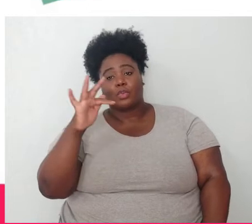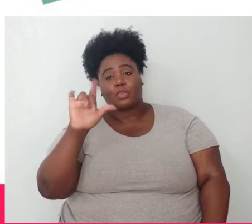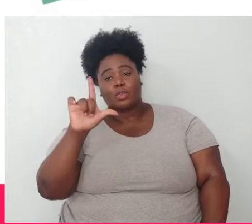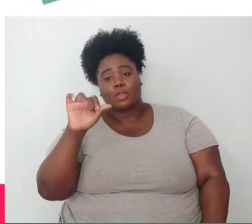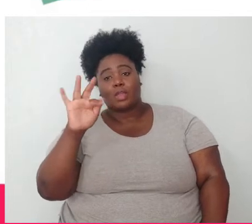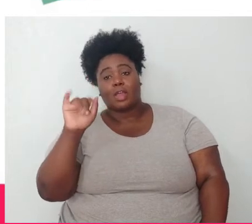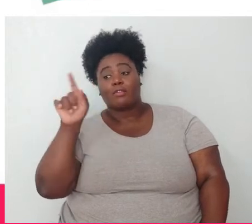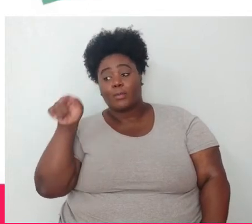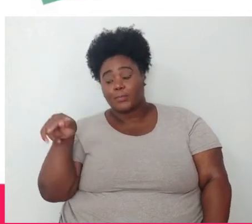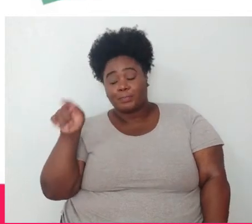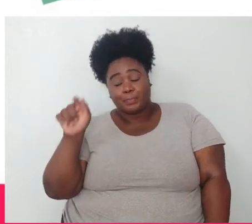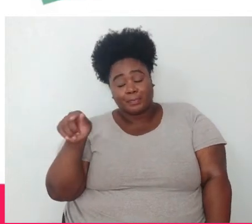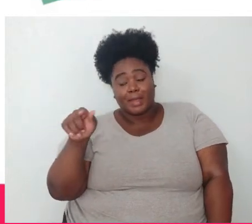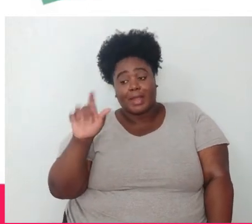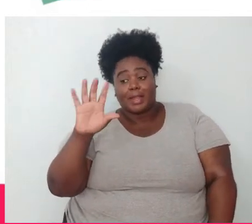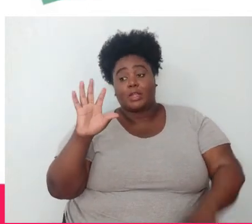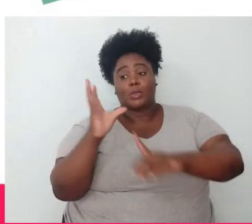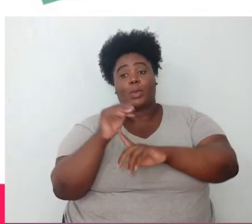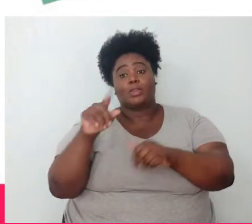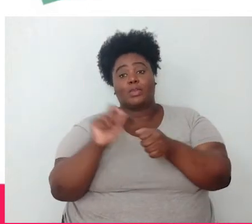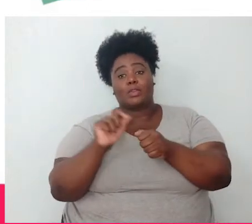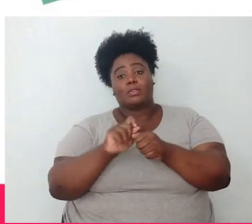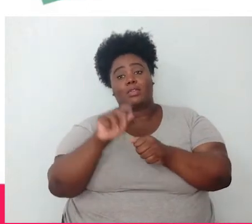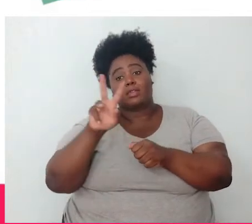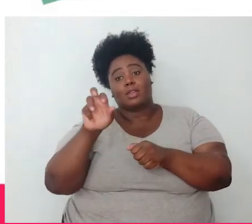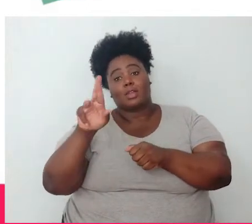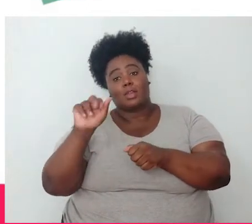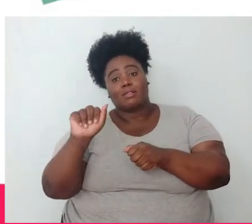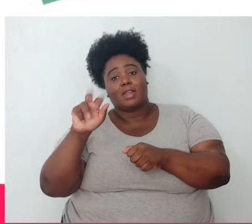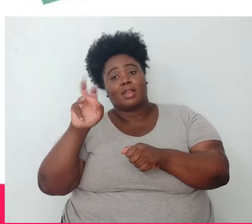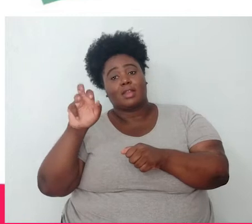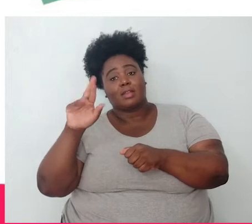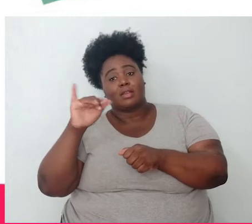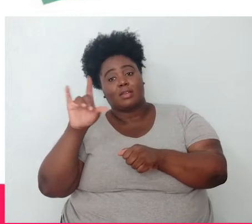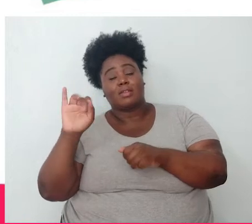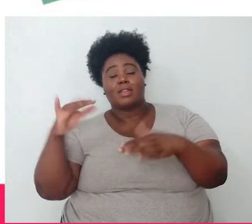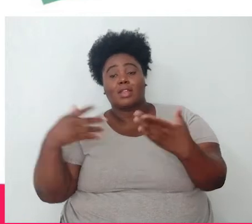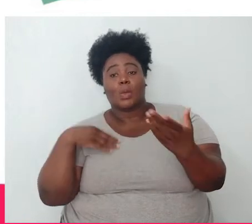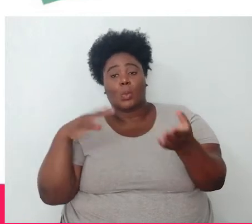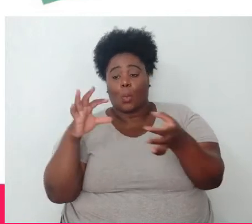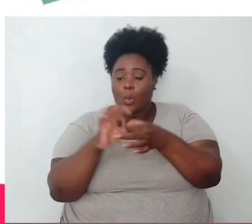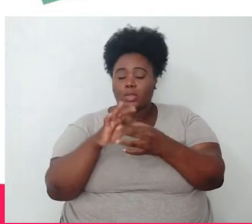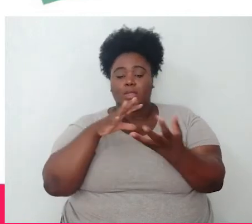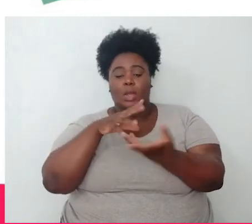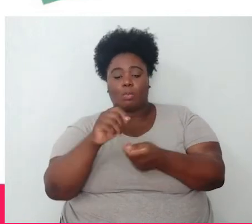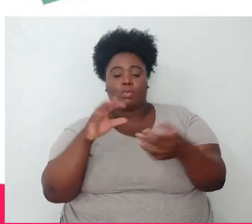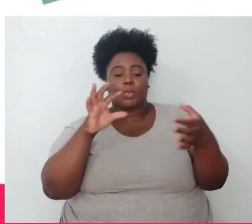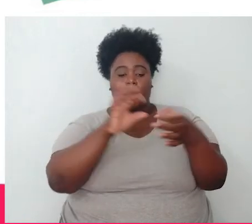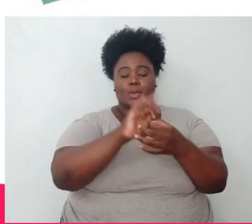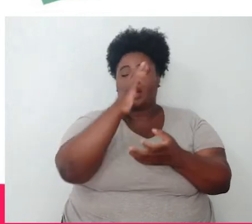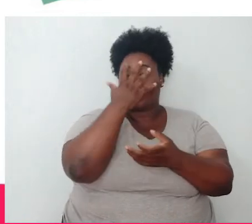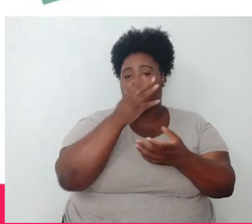desse ator que fazia Vera Verão e entrecruzar, né, esses universos, cruzando o carnaval,